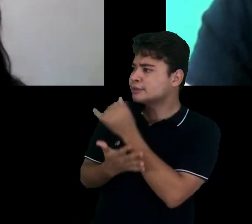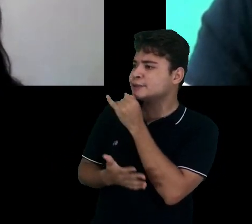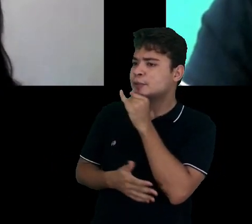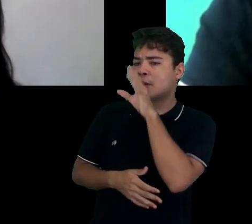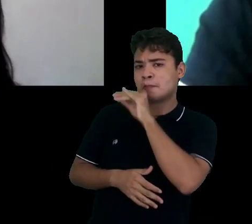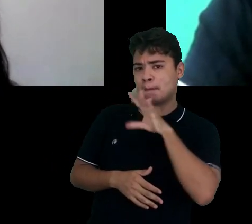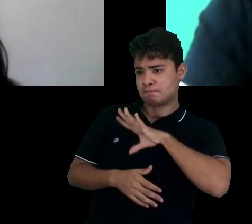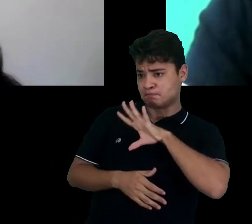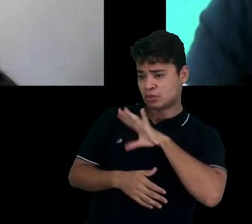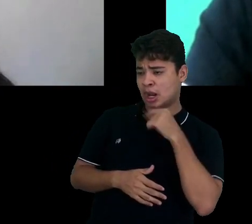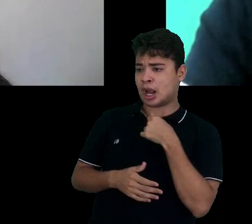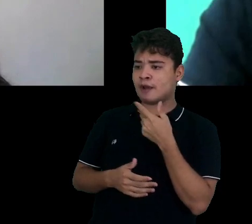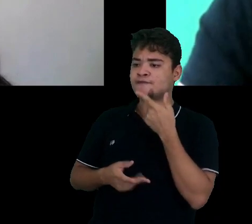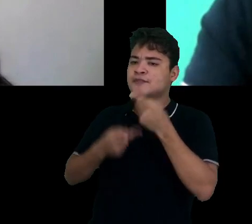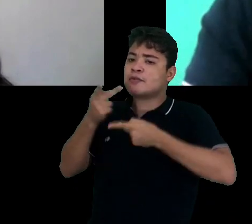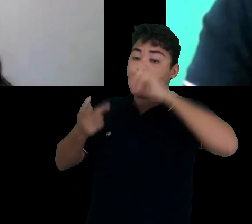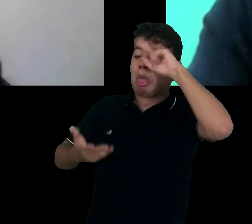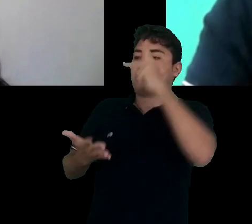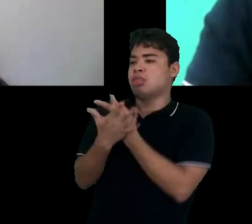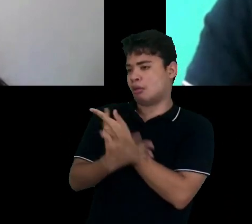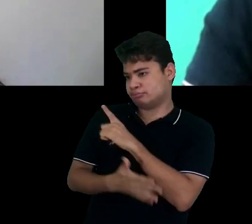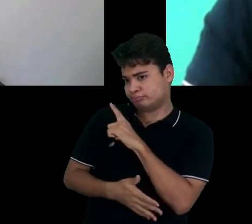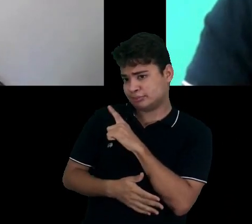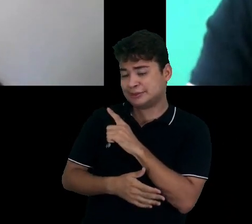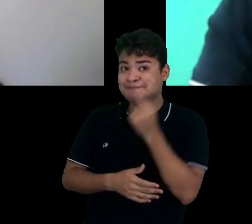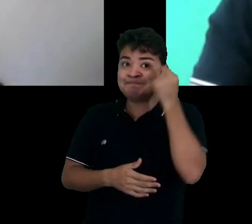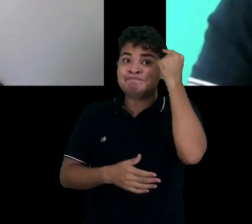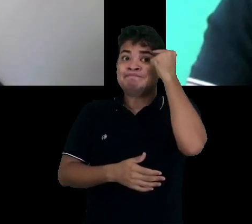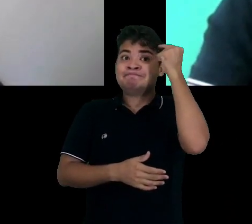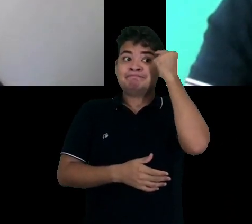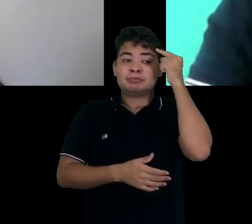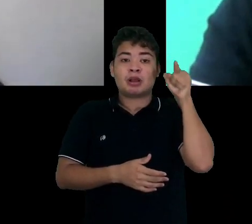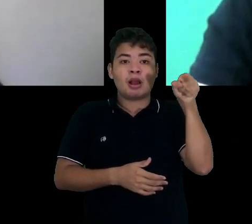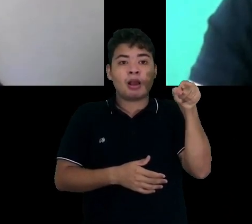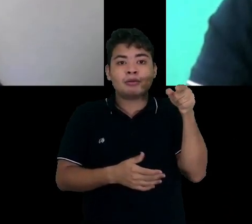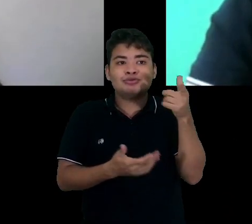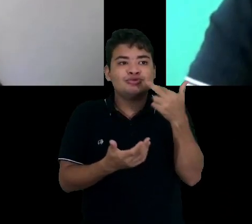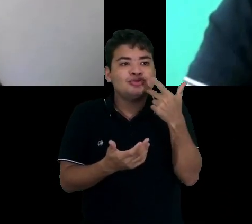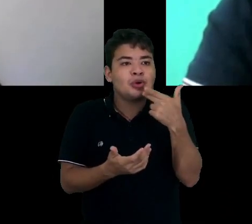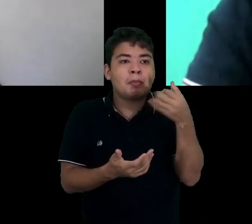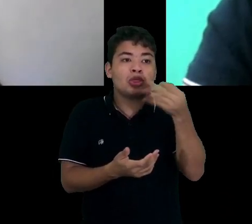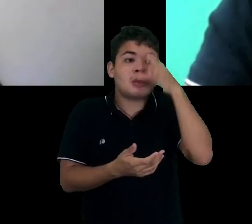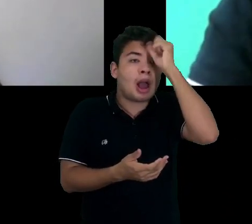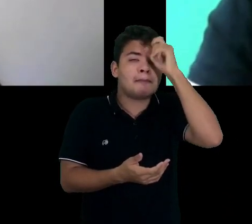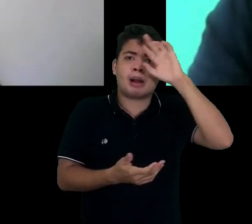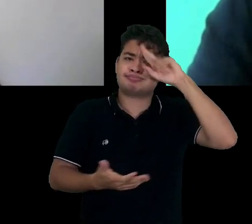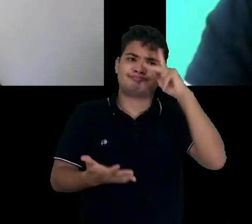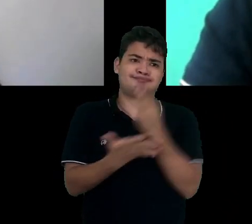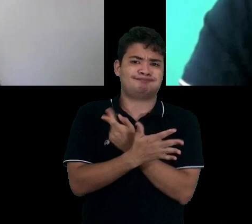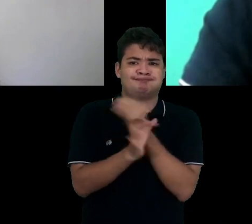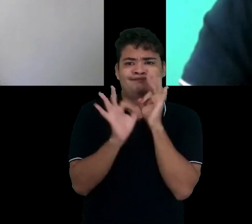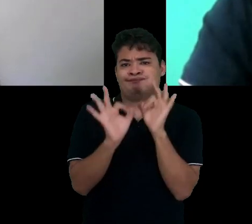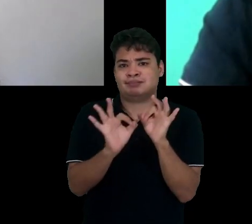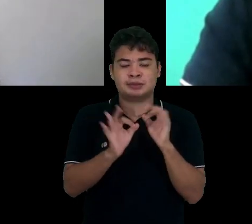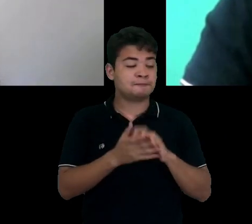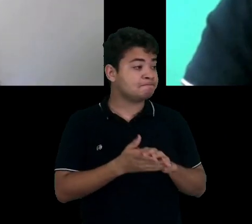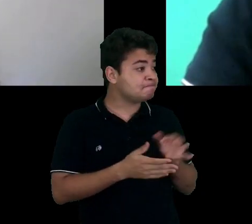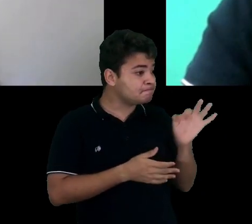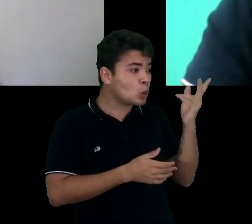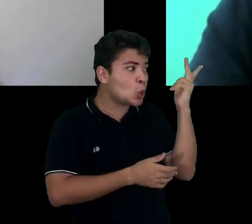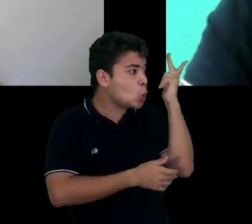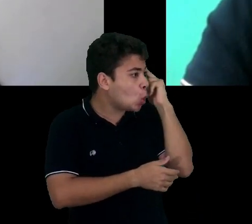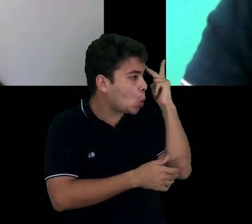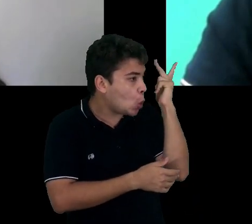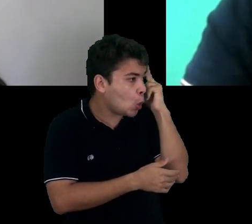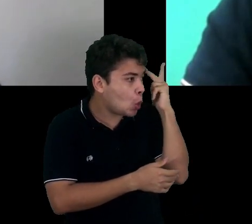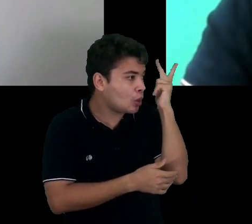nossa própria língua. Nós falamos coisas erradas, quanto mais numa língua que a gente está aprendendo. Exatamente, é normal,